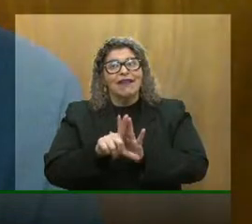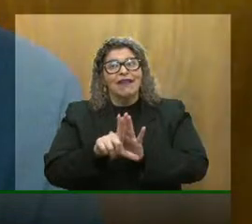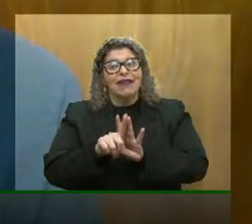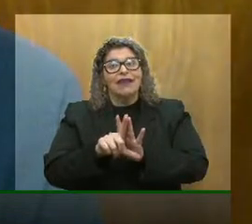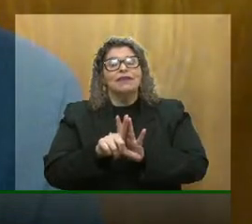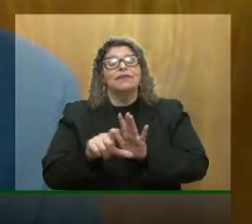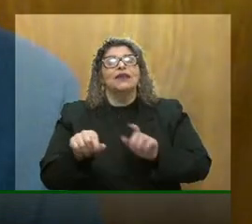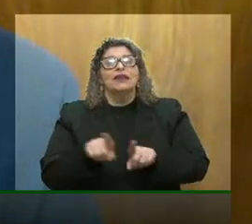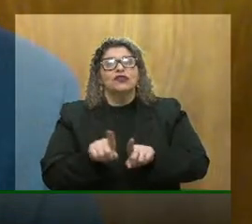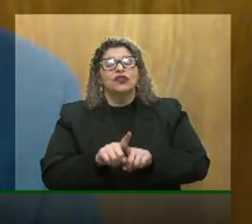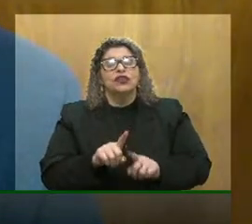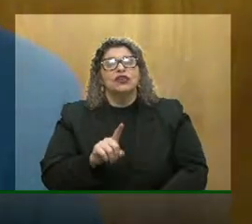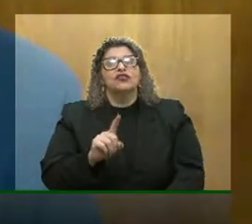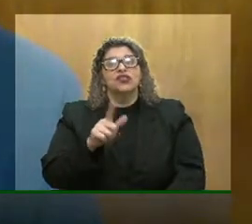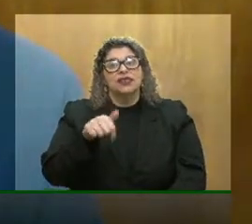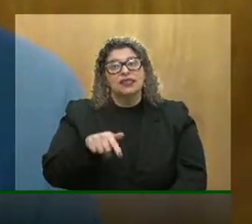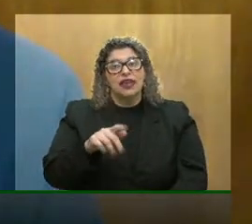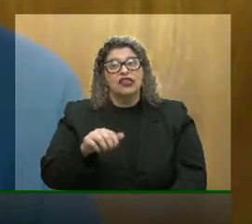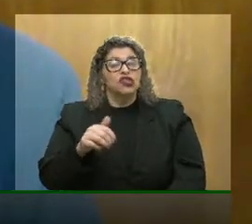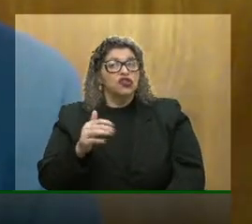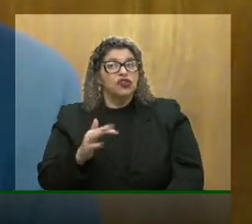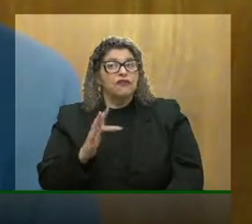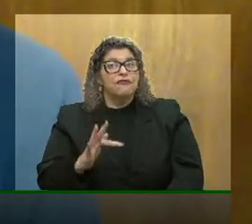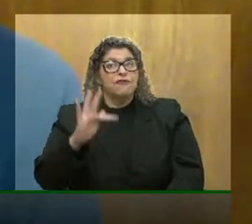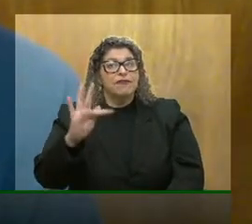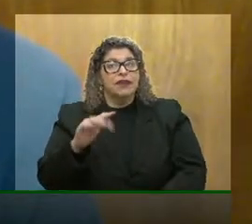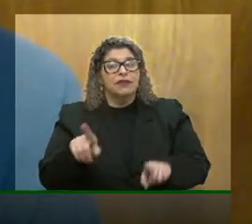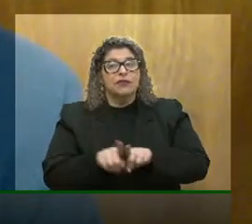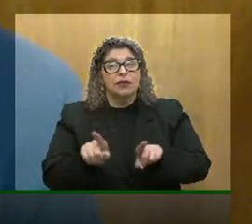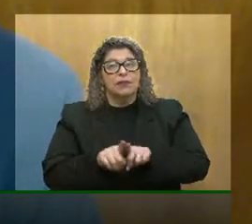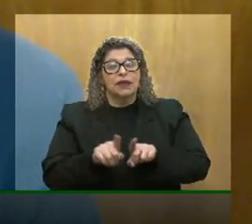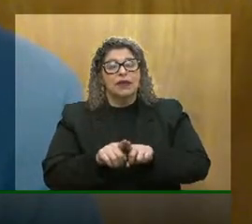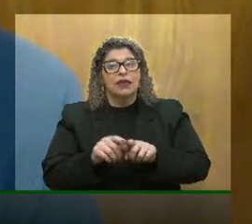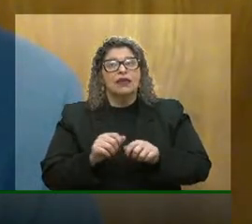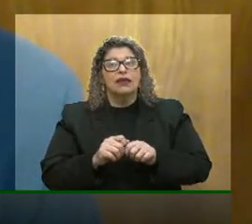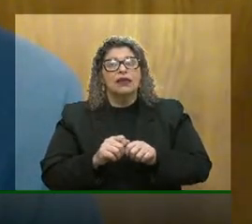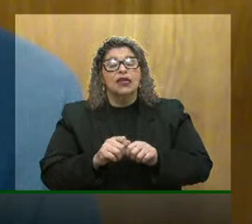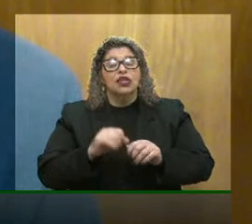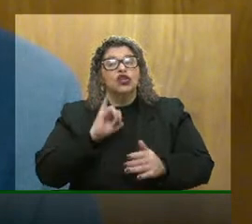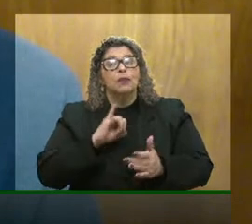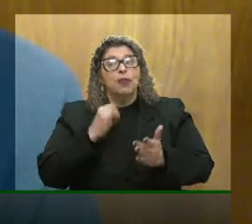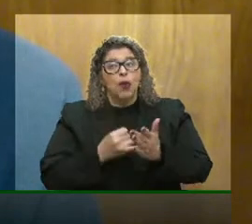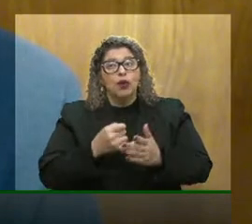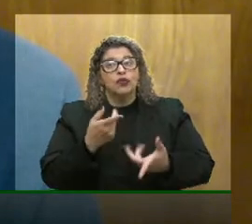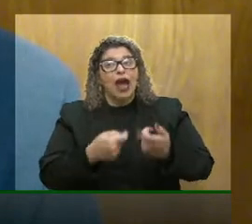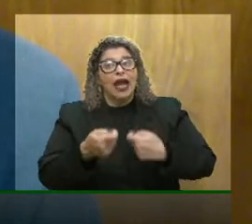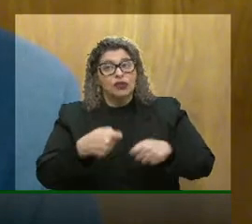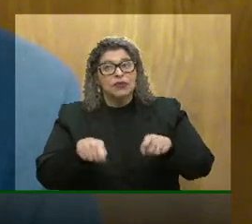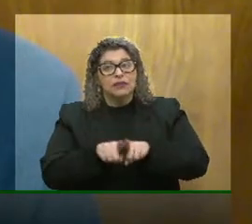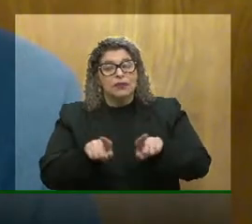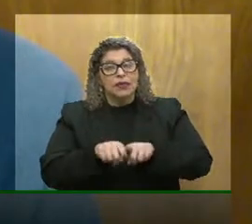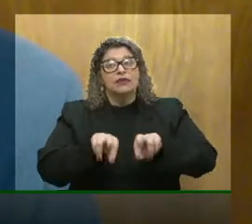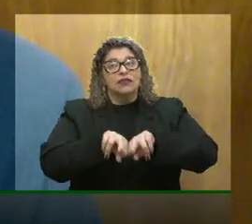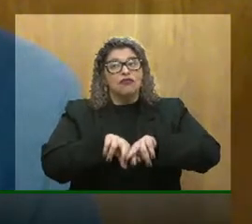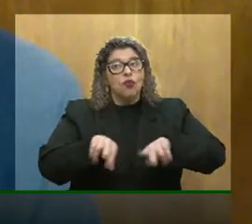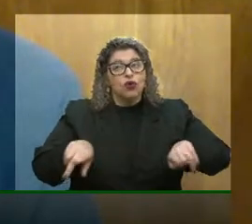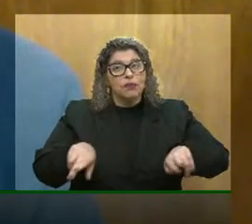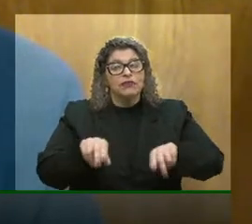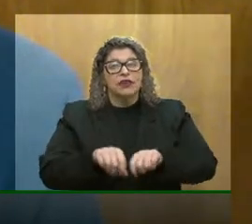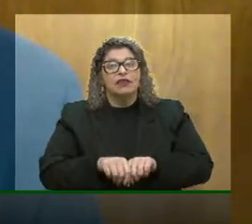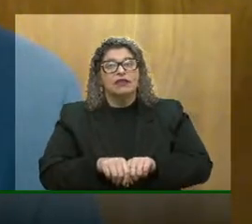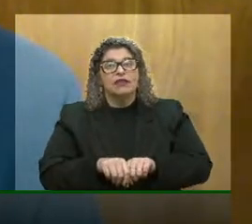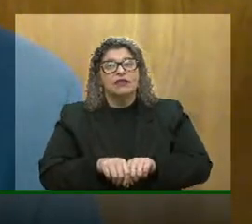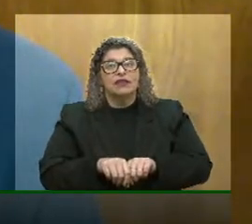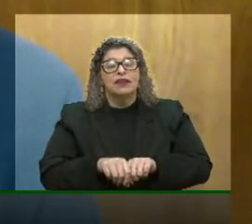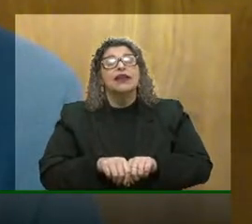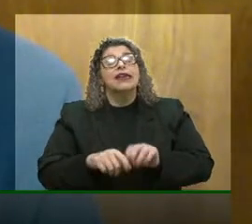6.537, de 27 de fevereiro de 1973. Que dispõe sobre o procedimento tributário administrativo e da outras providências.